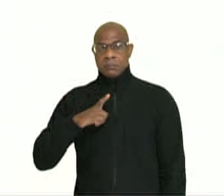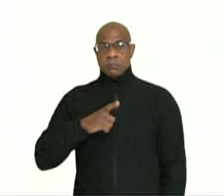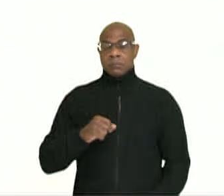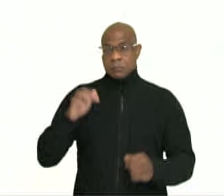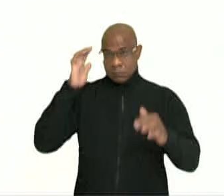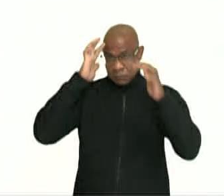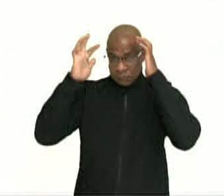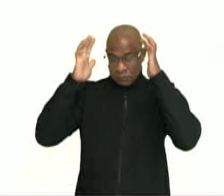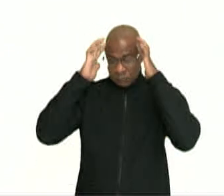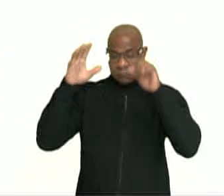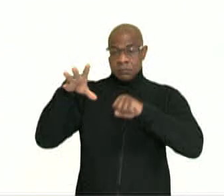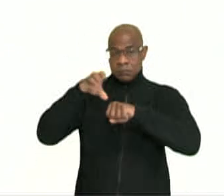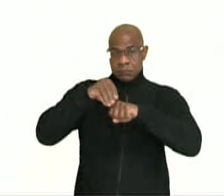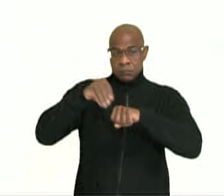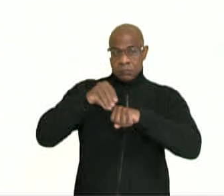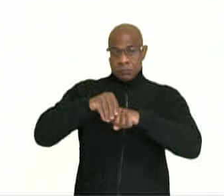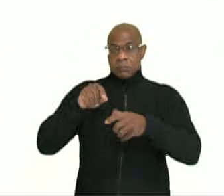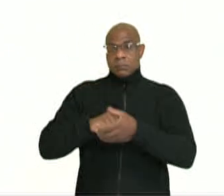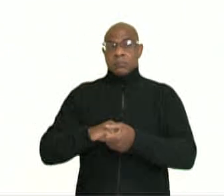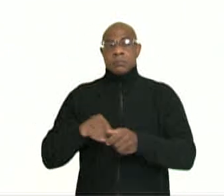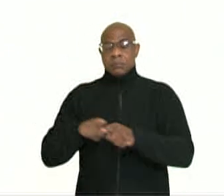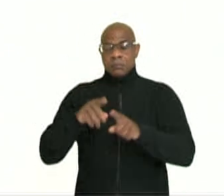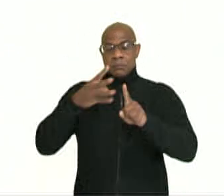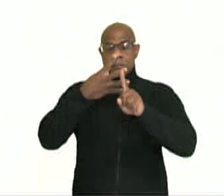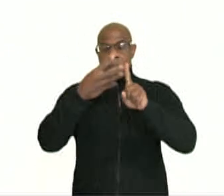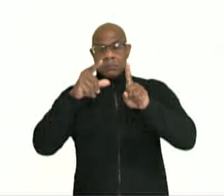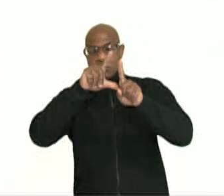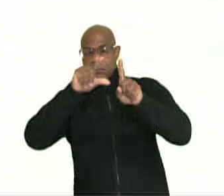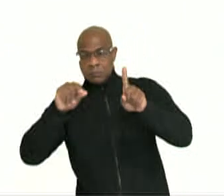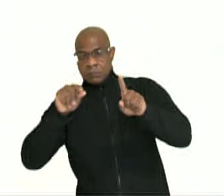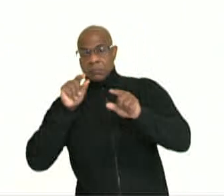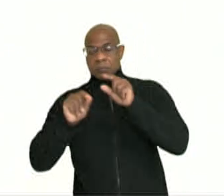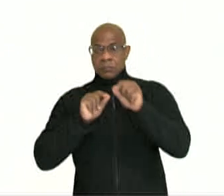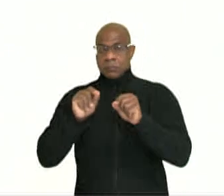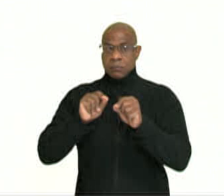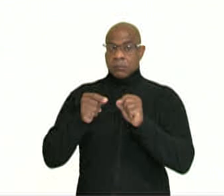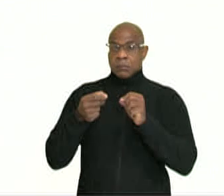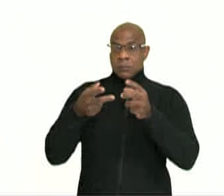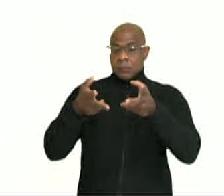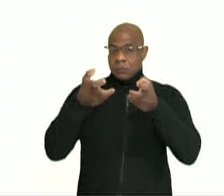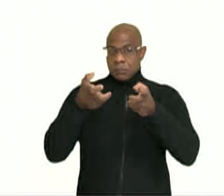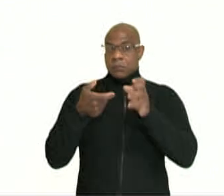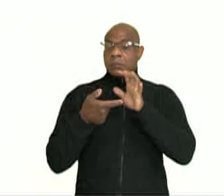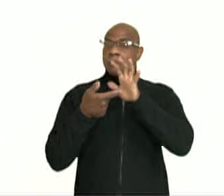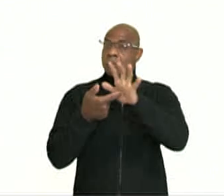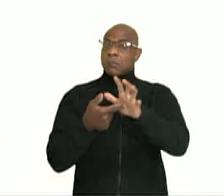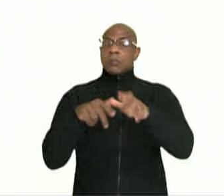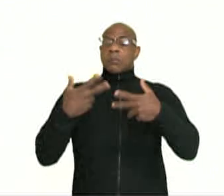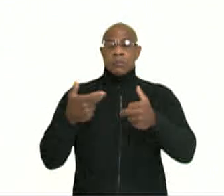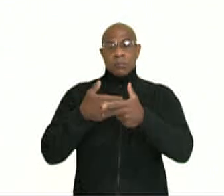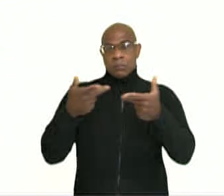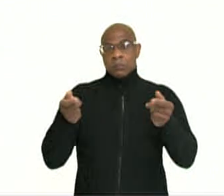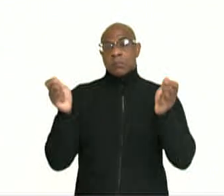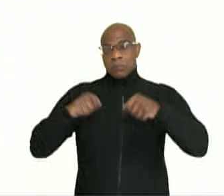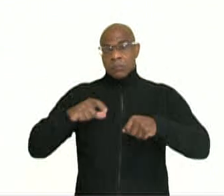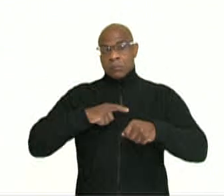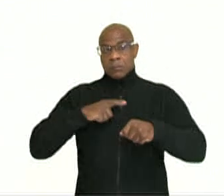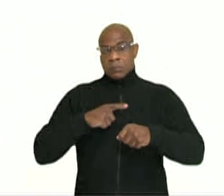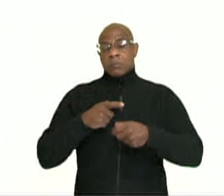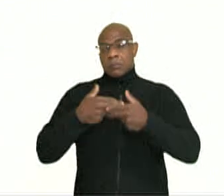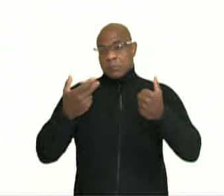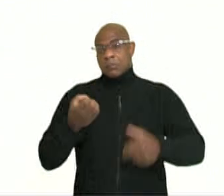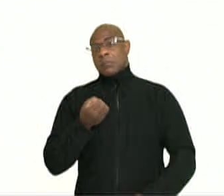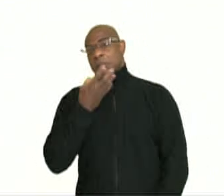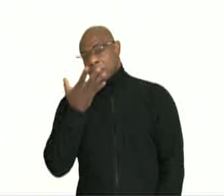seus conhecimentos sobre distribuição eletrônica, informe quais elementos podem ser considerados estáveis e justifique a